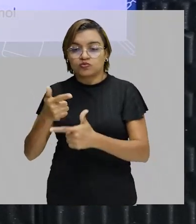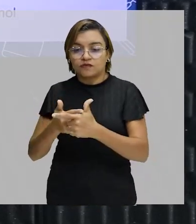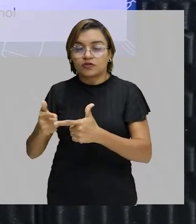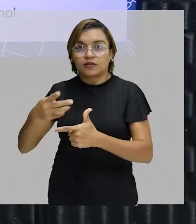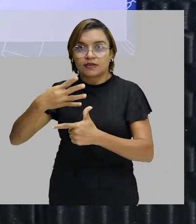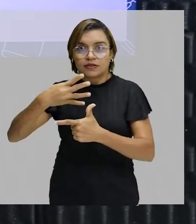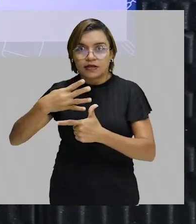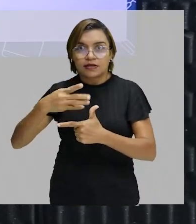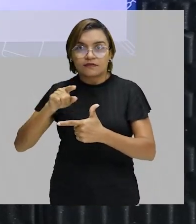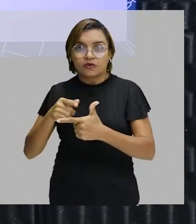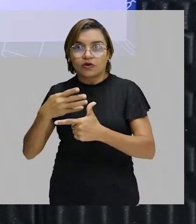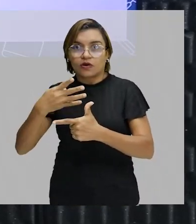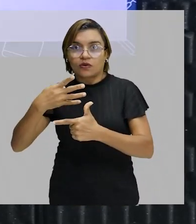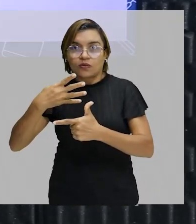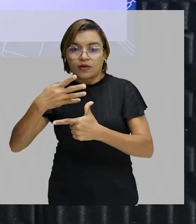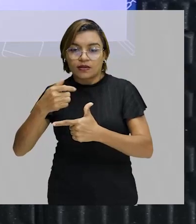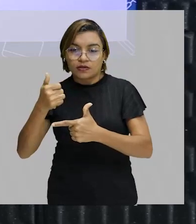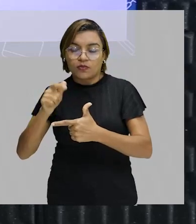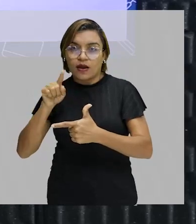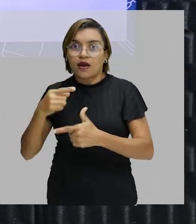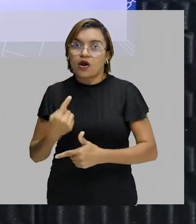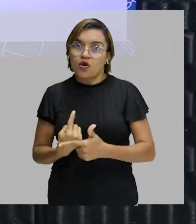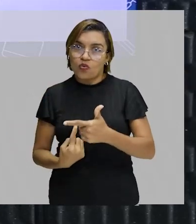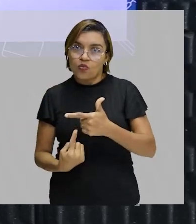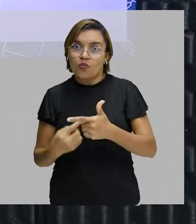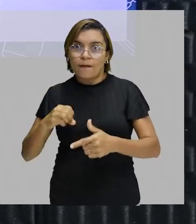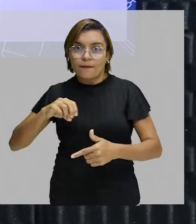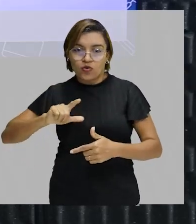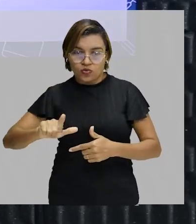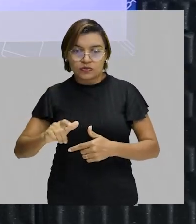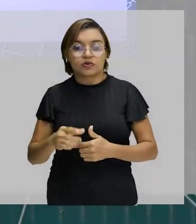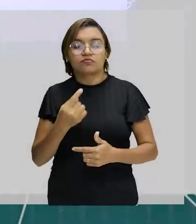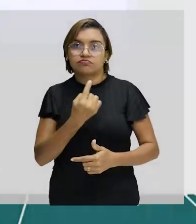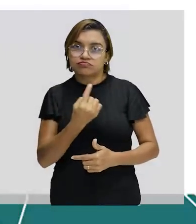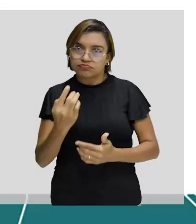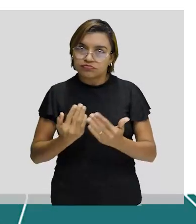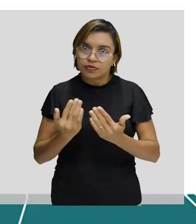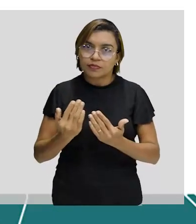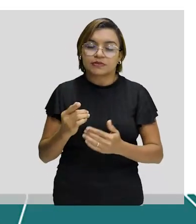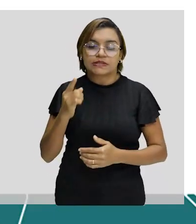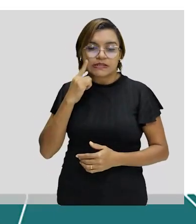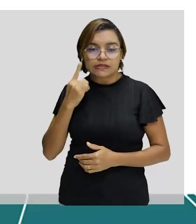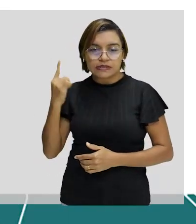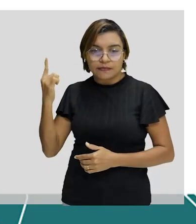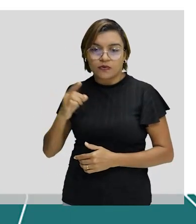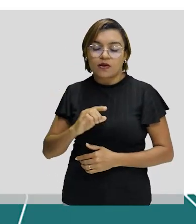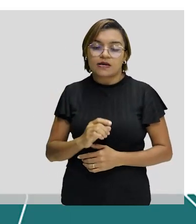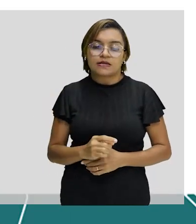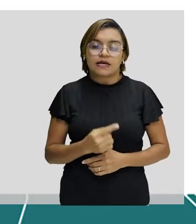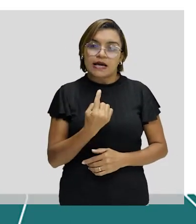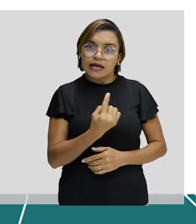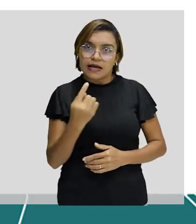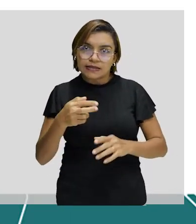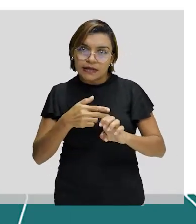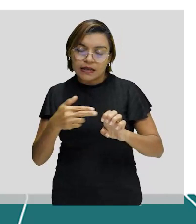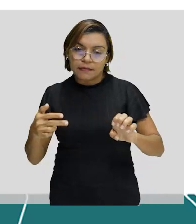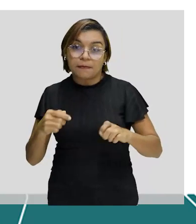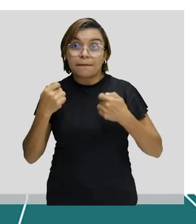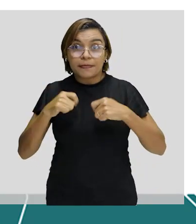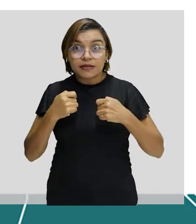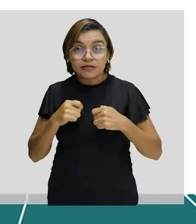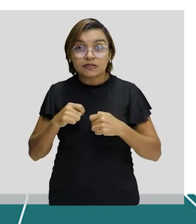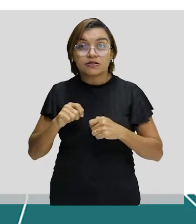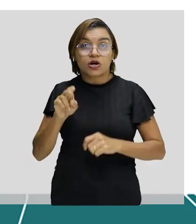à proporção para cada elemento. Só que, preste atenção, a gente precisa trabalhar